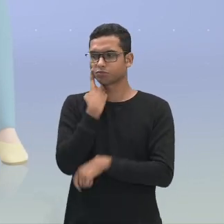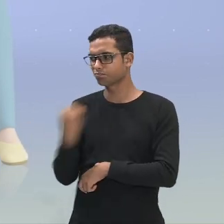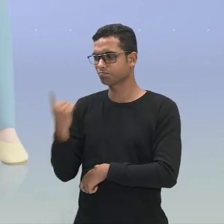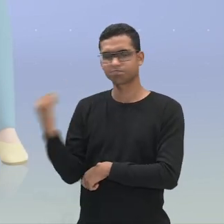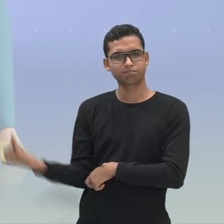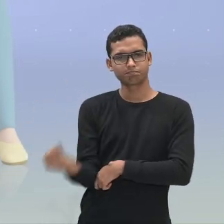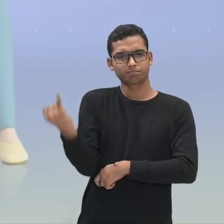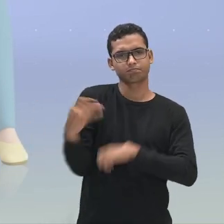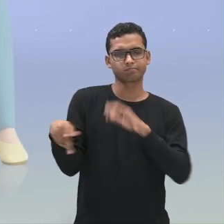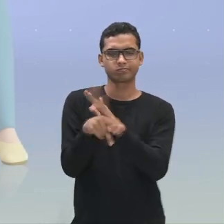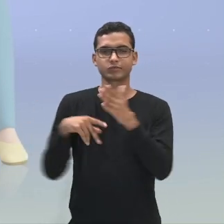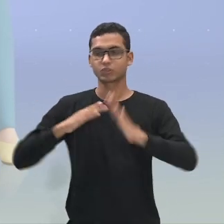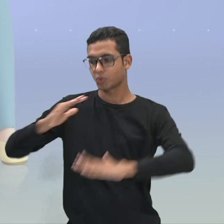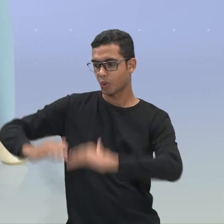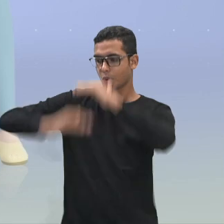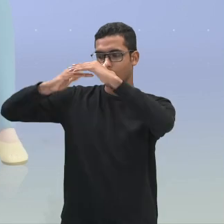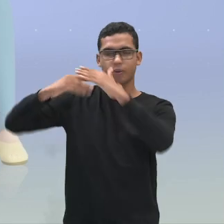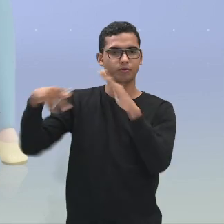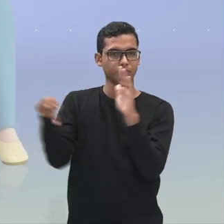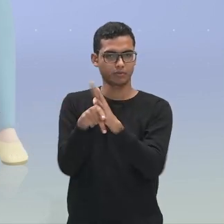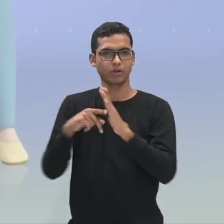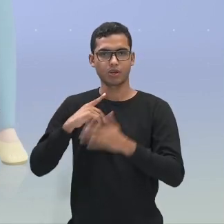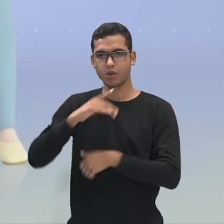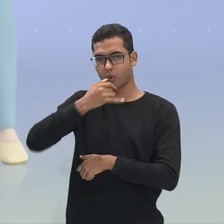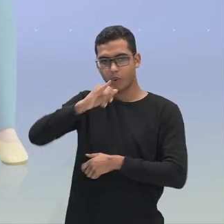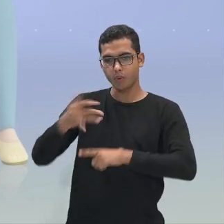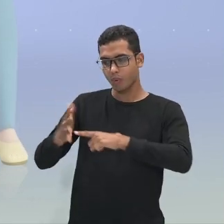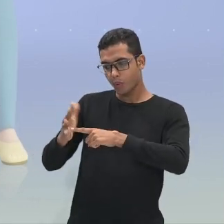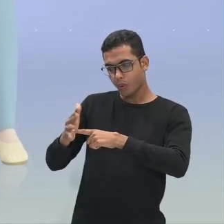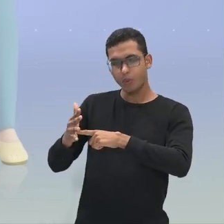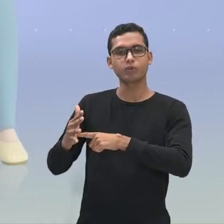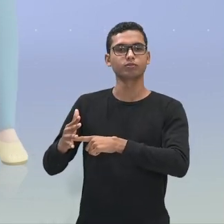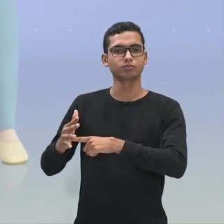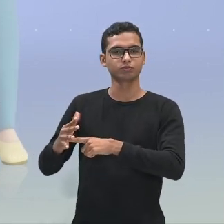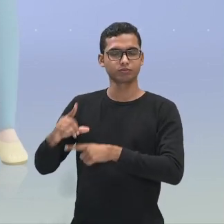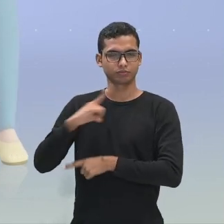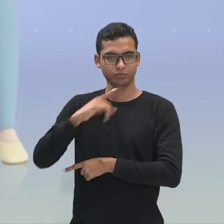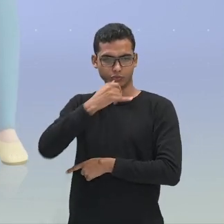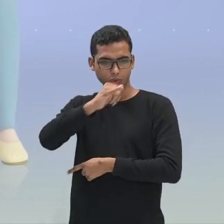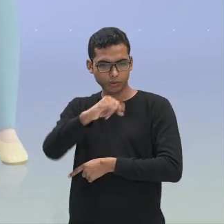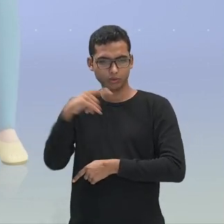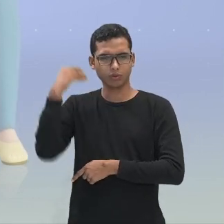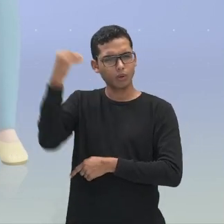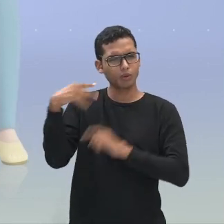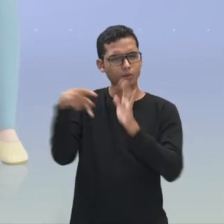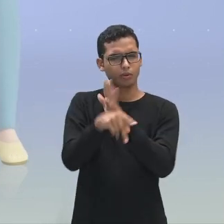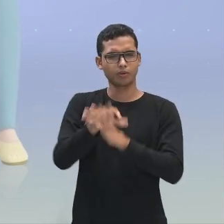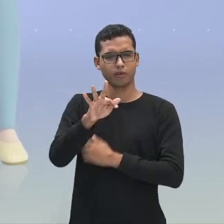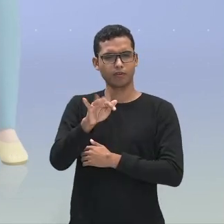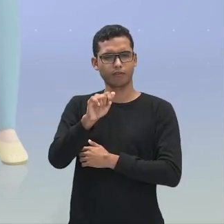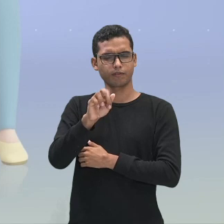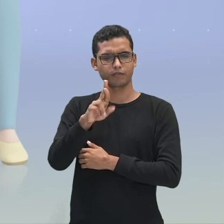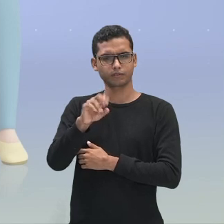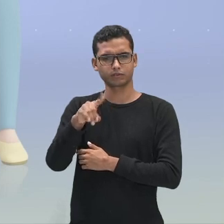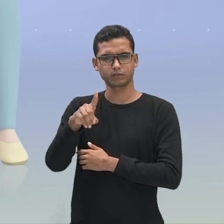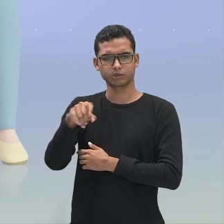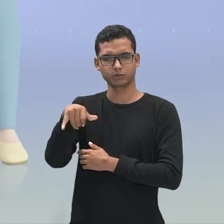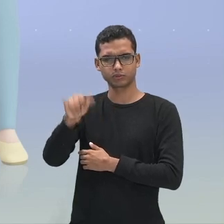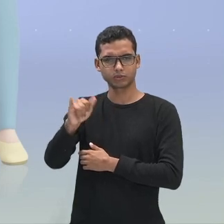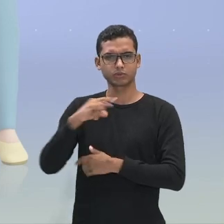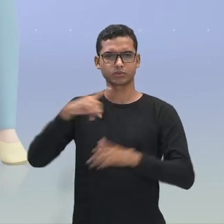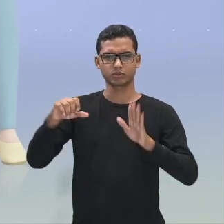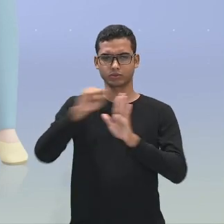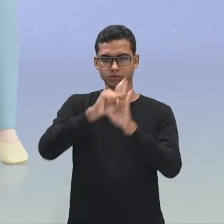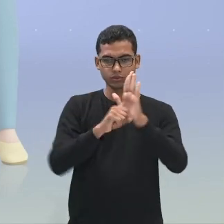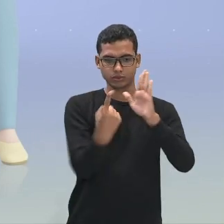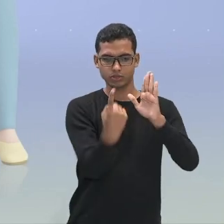para o desenvolvimento da eletricidade como fonte de energia. Experiências de Faraday, século XIX. Michael